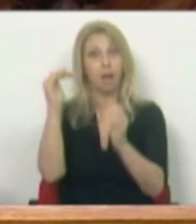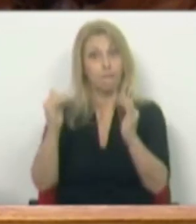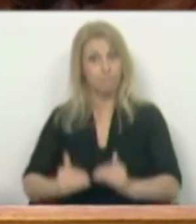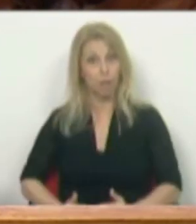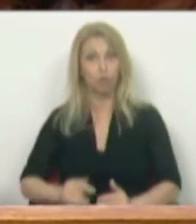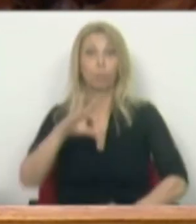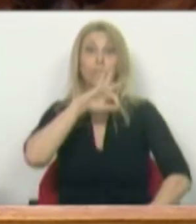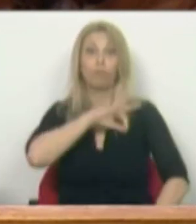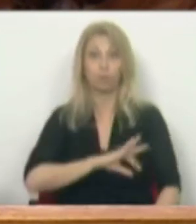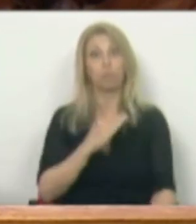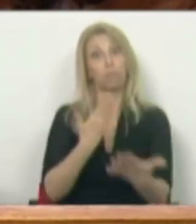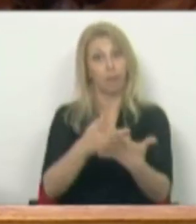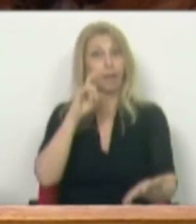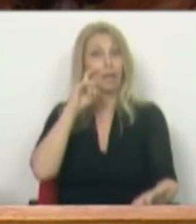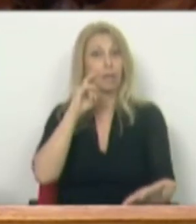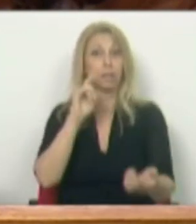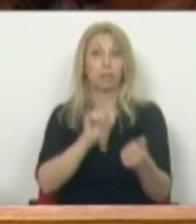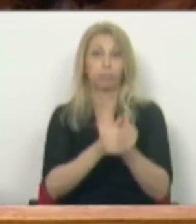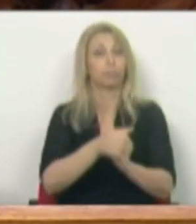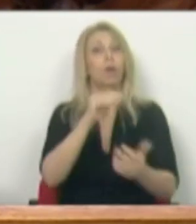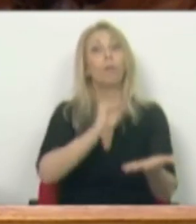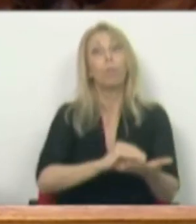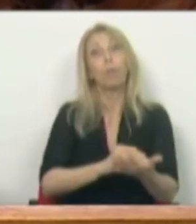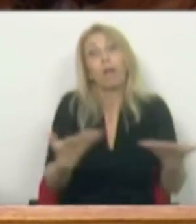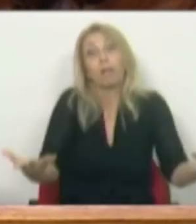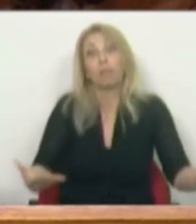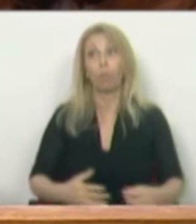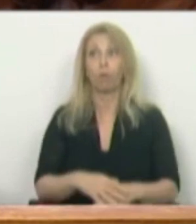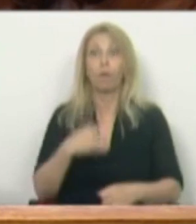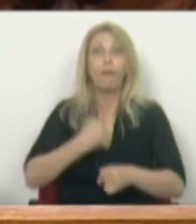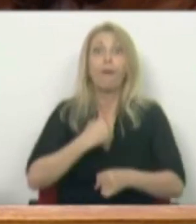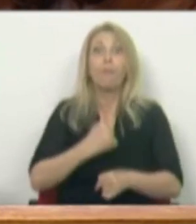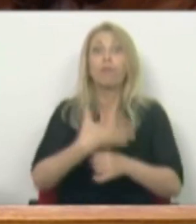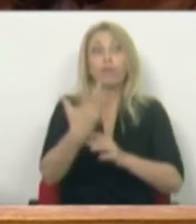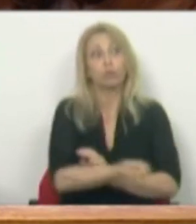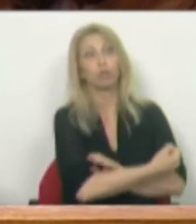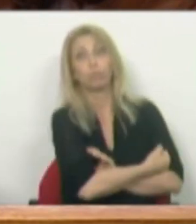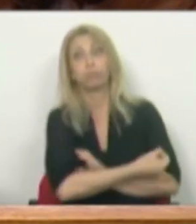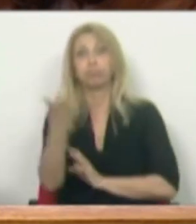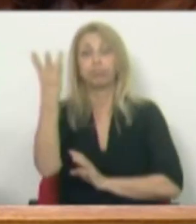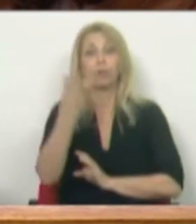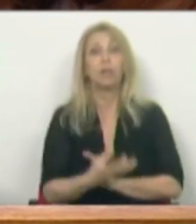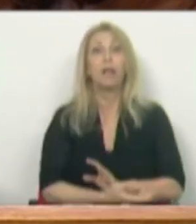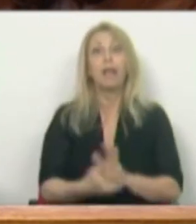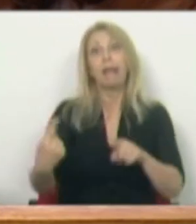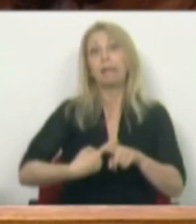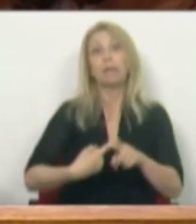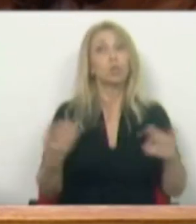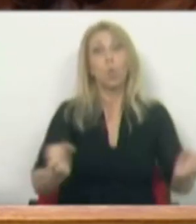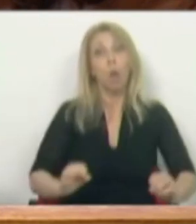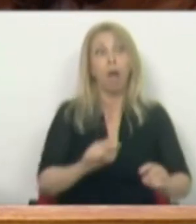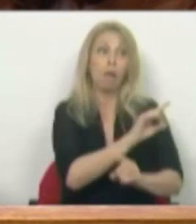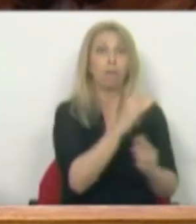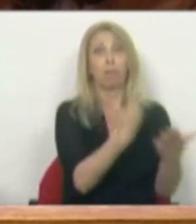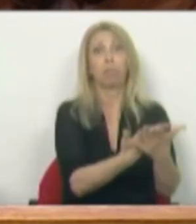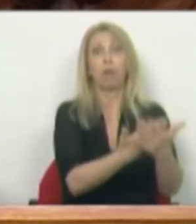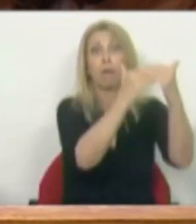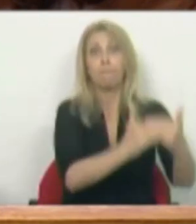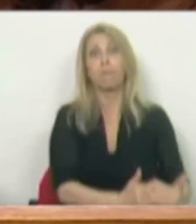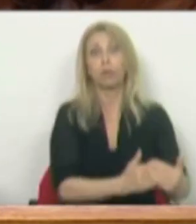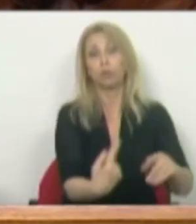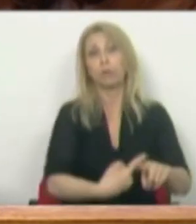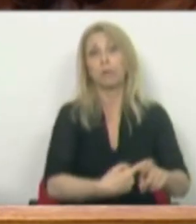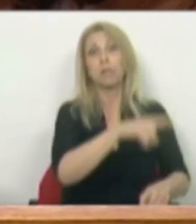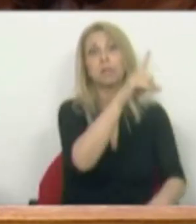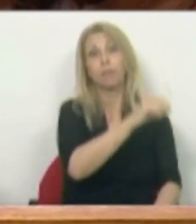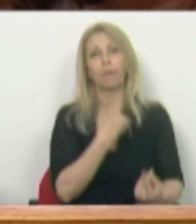com isso, deixar tantas carreiras que já não são atrativas, sendo ainda menos atrativas no SNS e, como tal, deixar novamente uma lei,